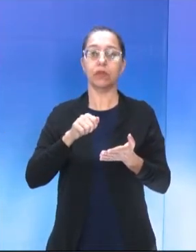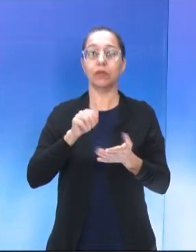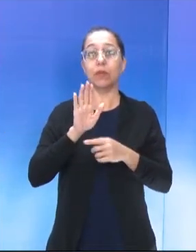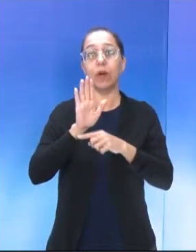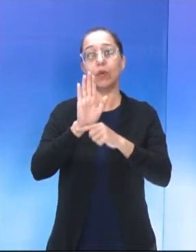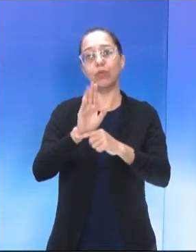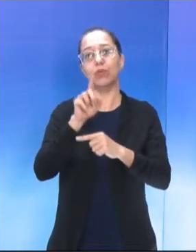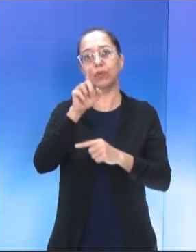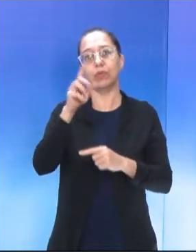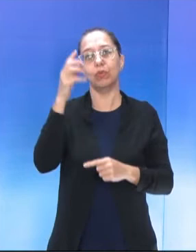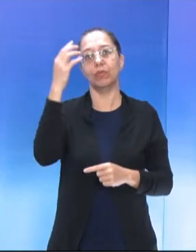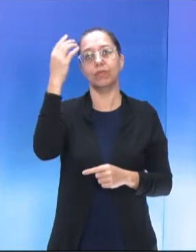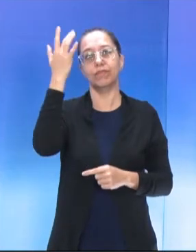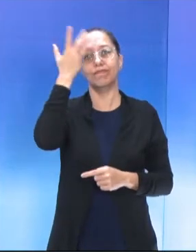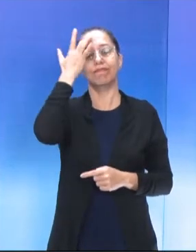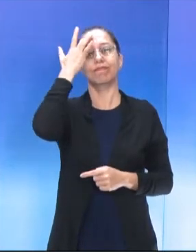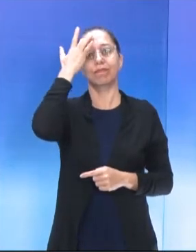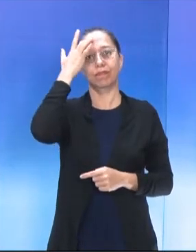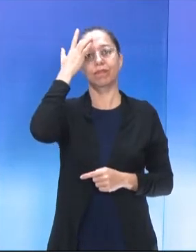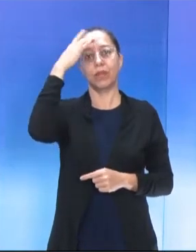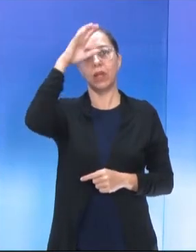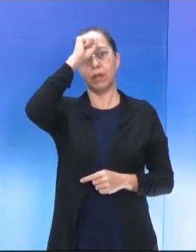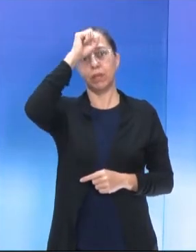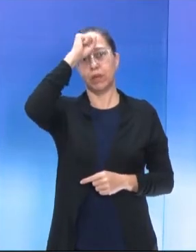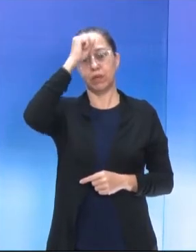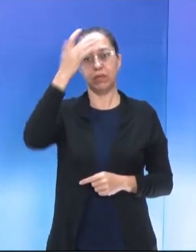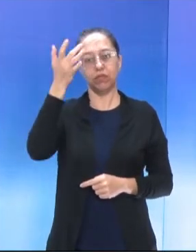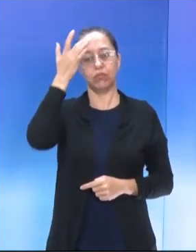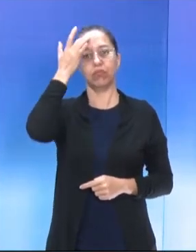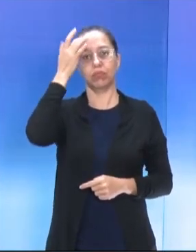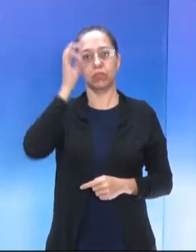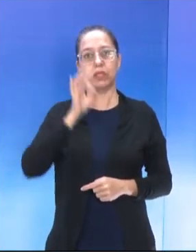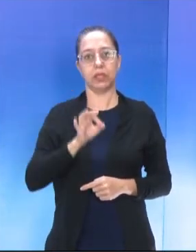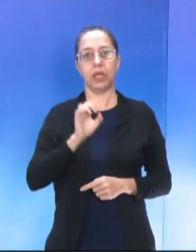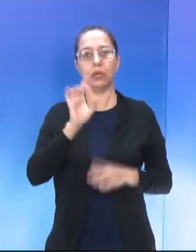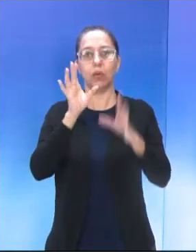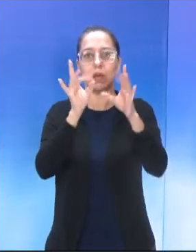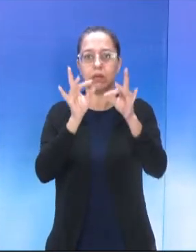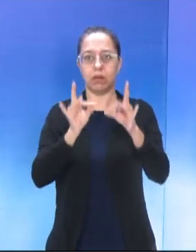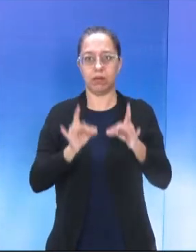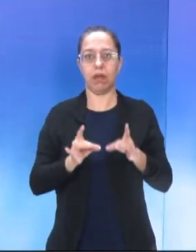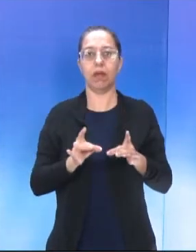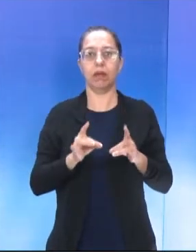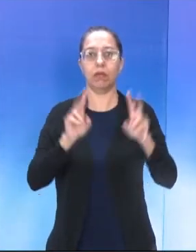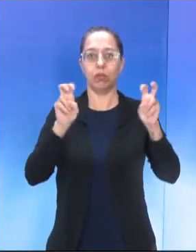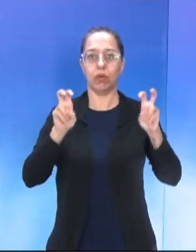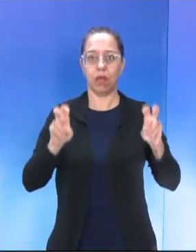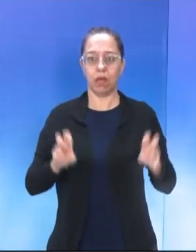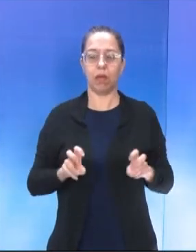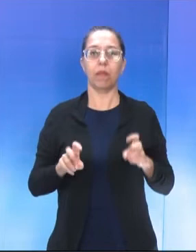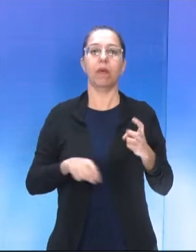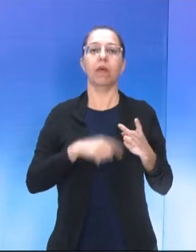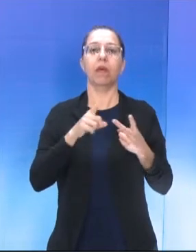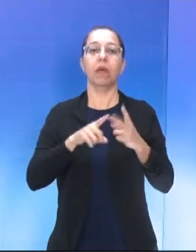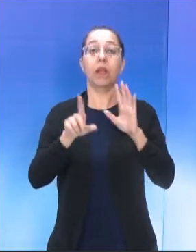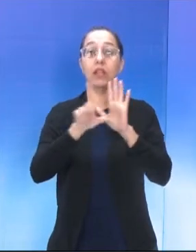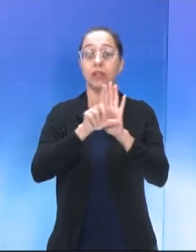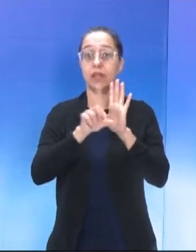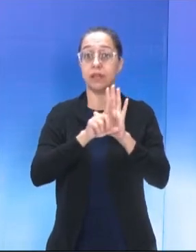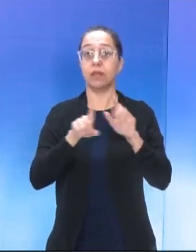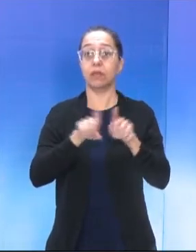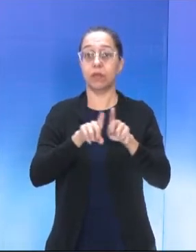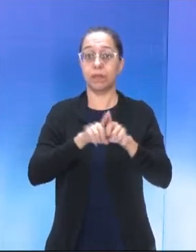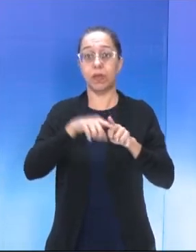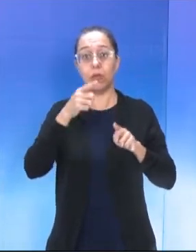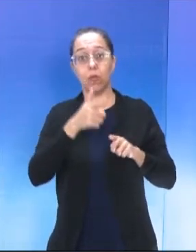sua memorização, facilita a sua apreensão do que seja aquele tema. Falamos também de legislação, ou seja, o